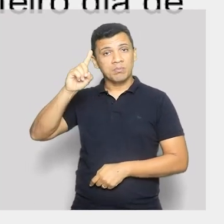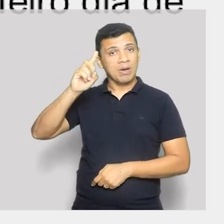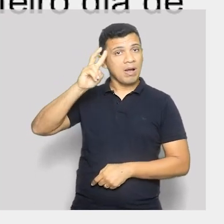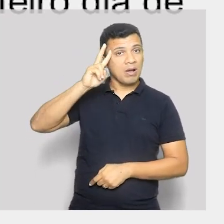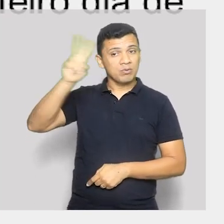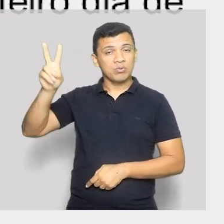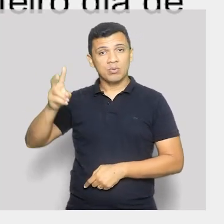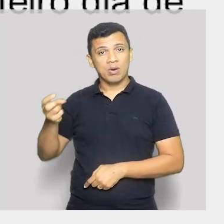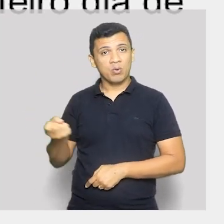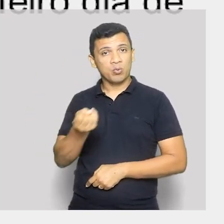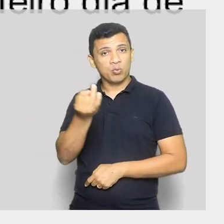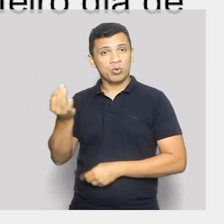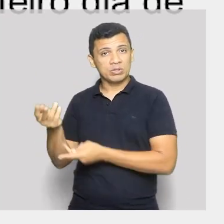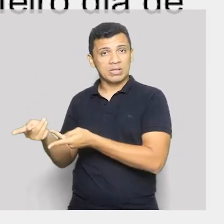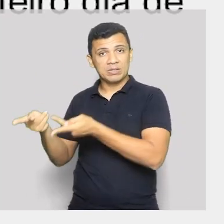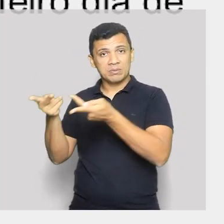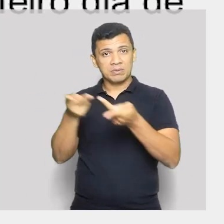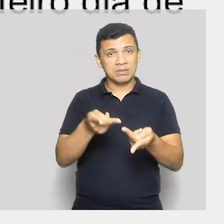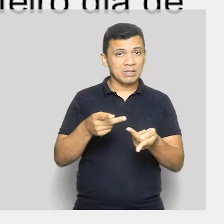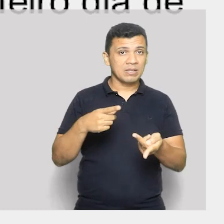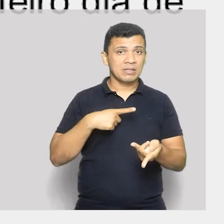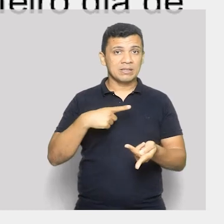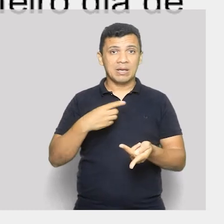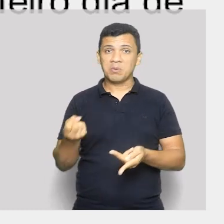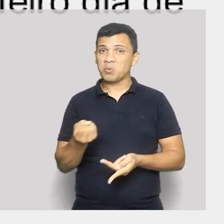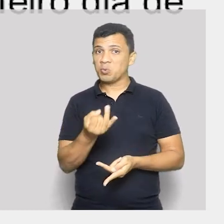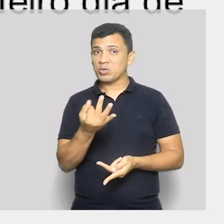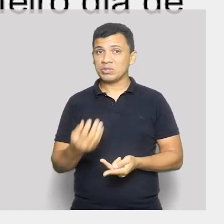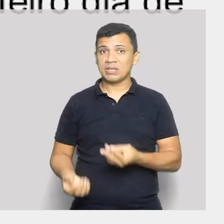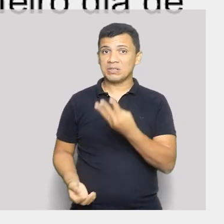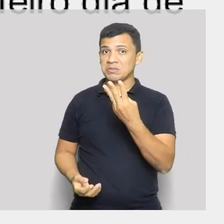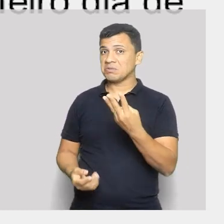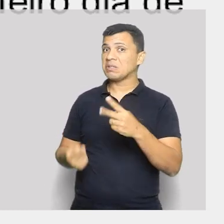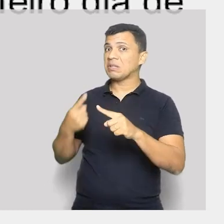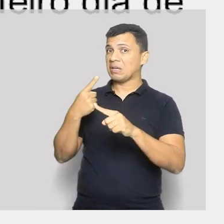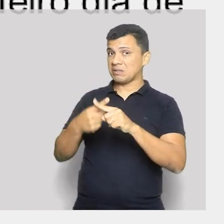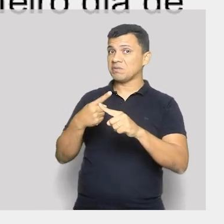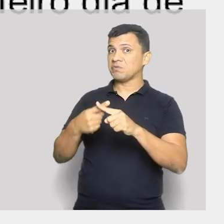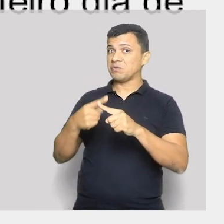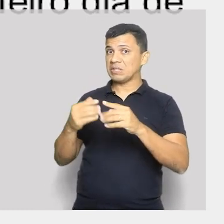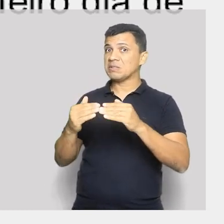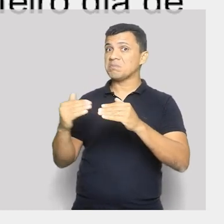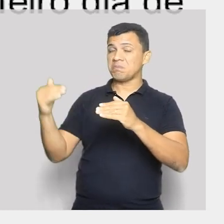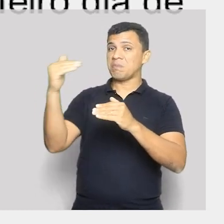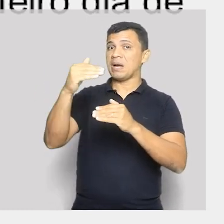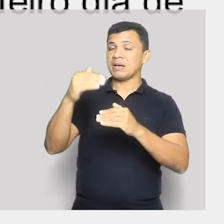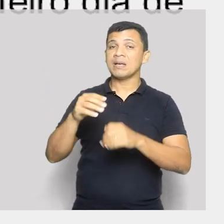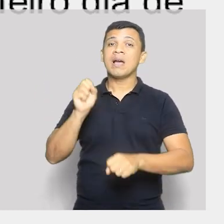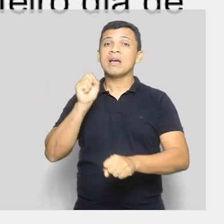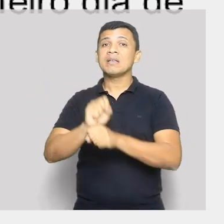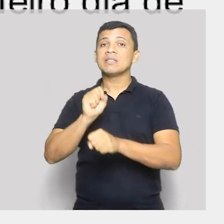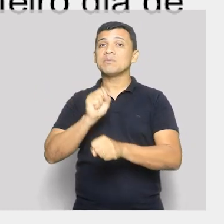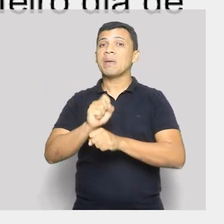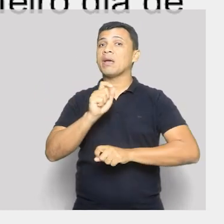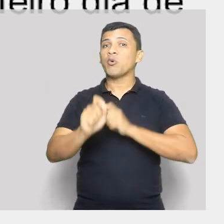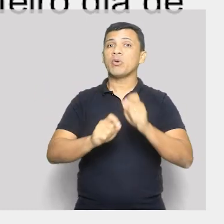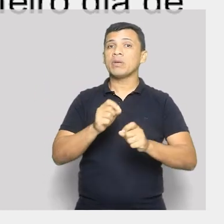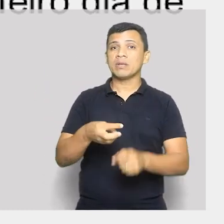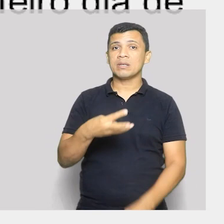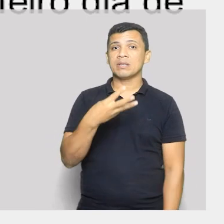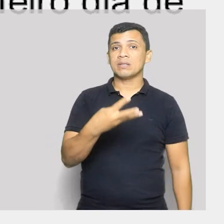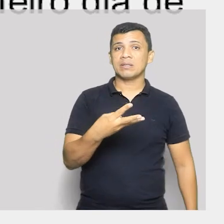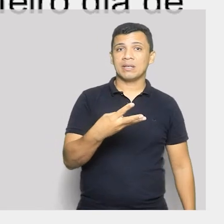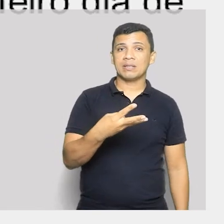de visitantes do evento é triplicado. É esperado a presença de